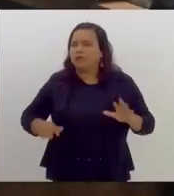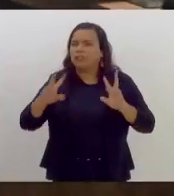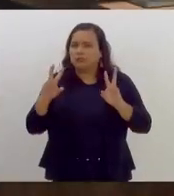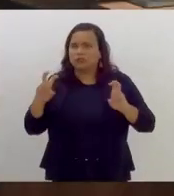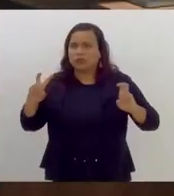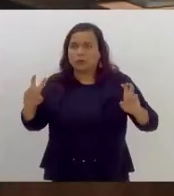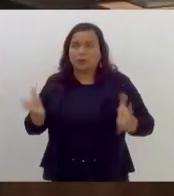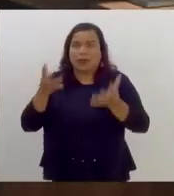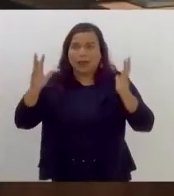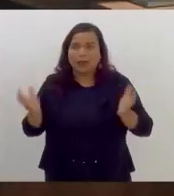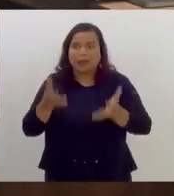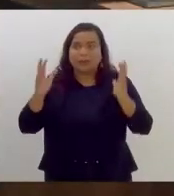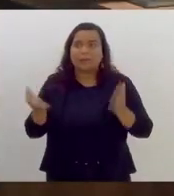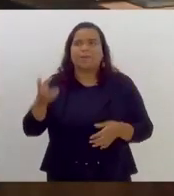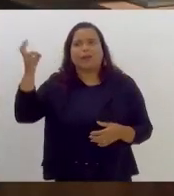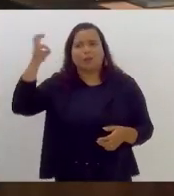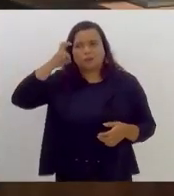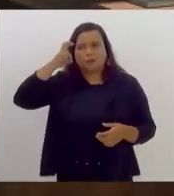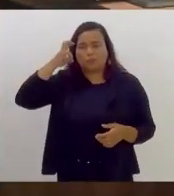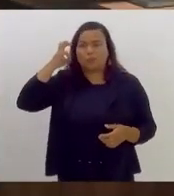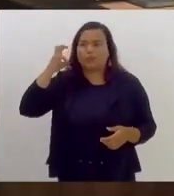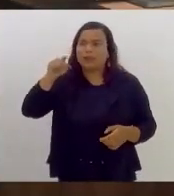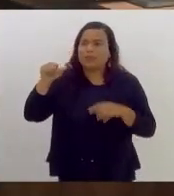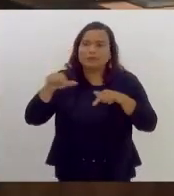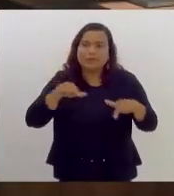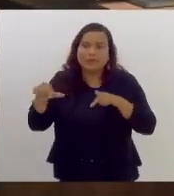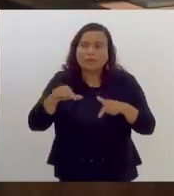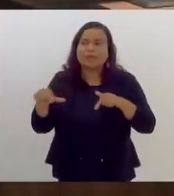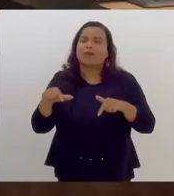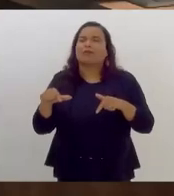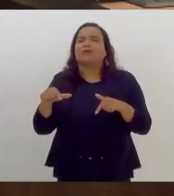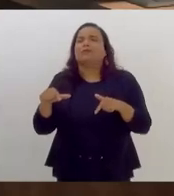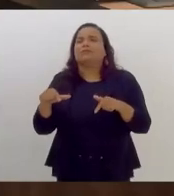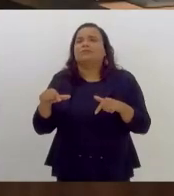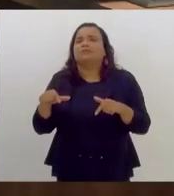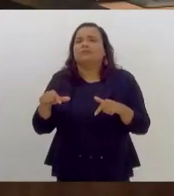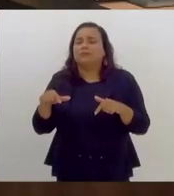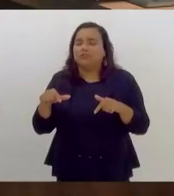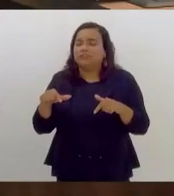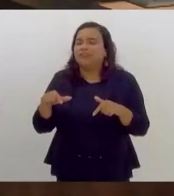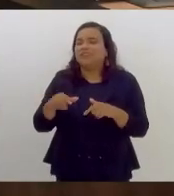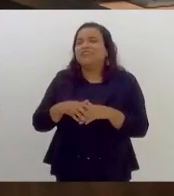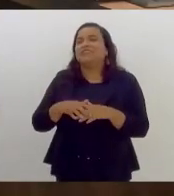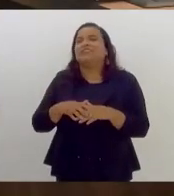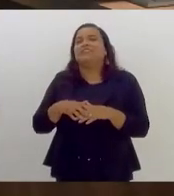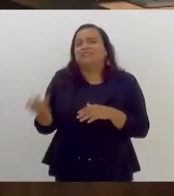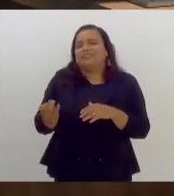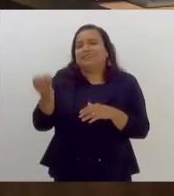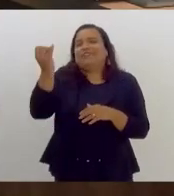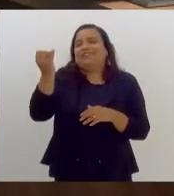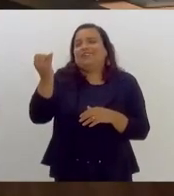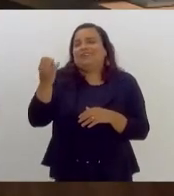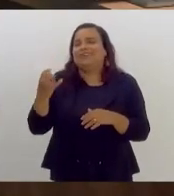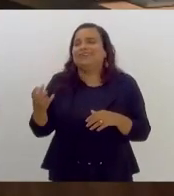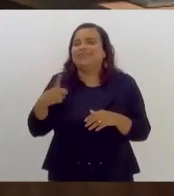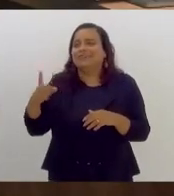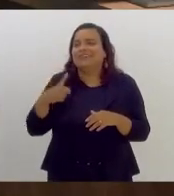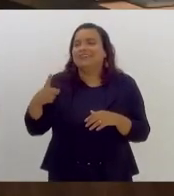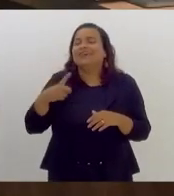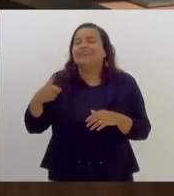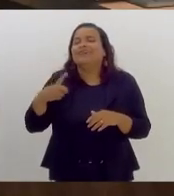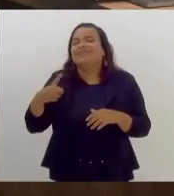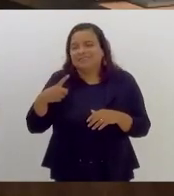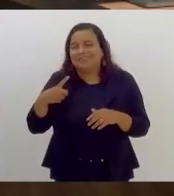animação cultural, que tem um trabalho muito importante e fundamental. Há pouco